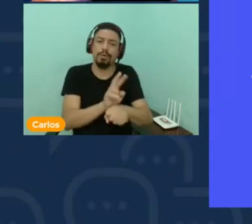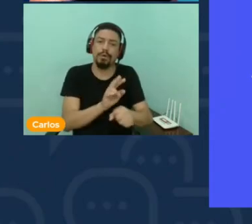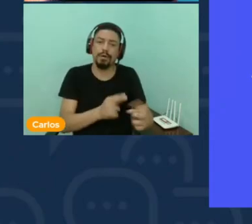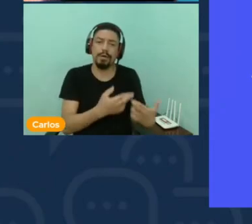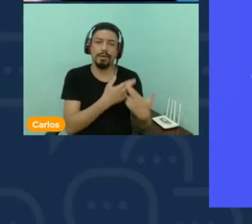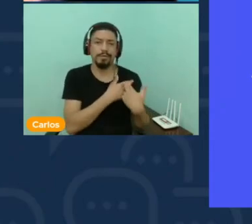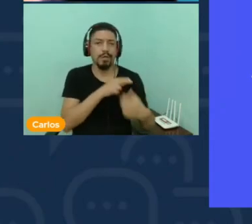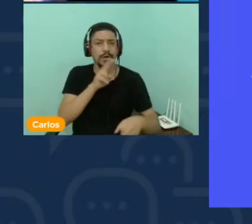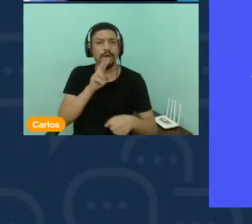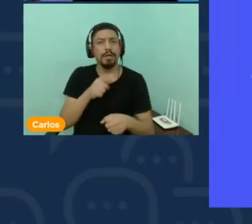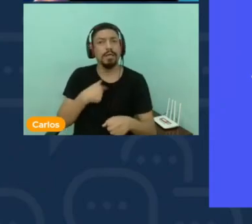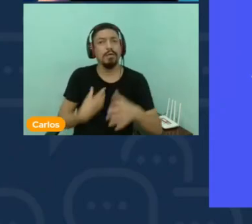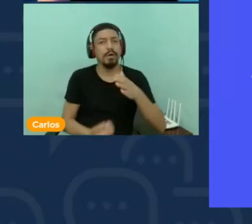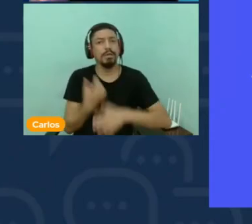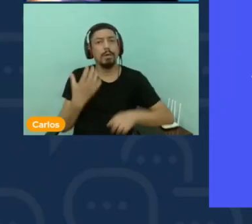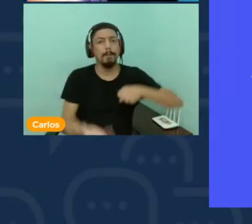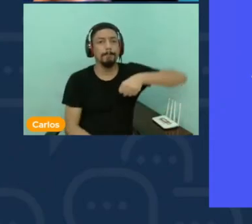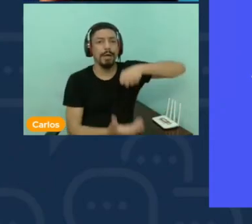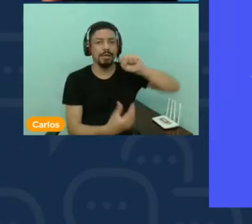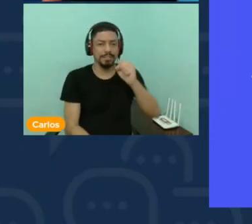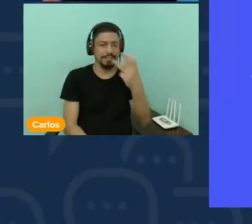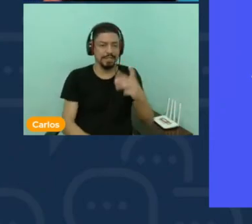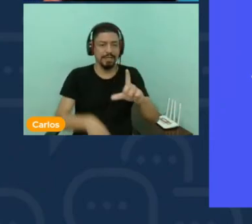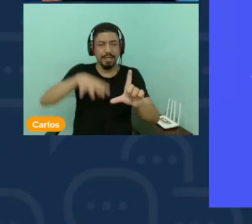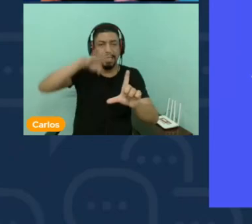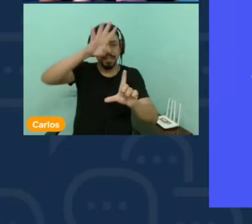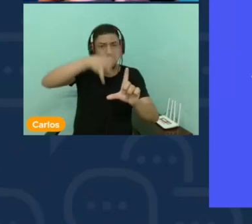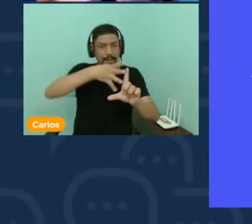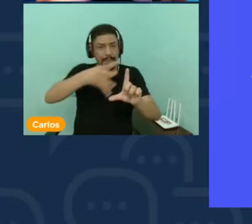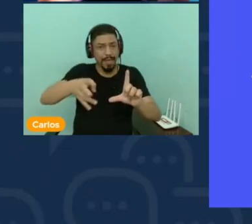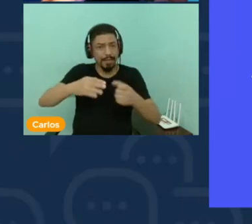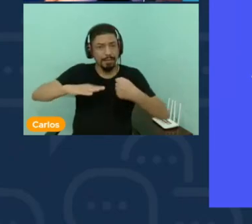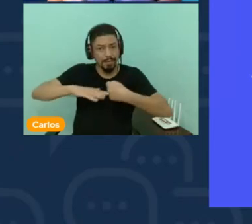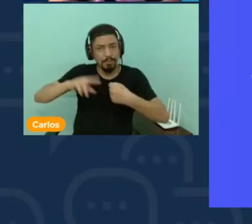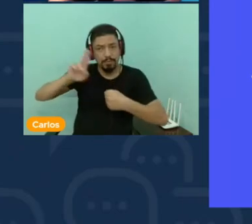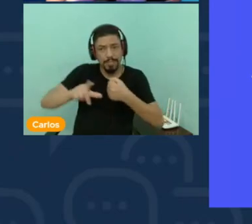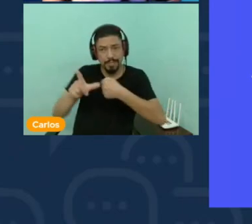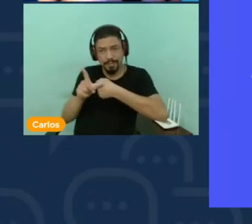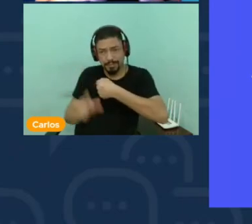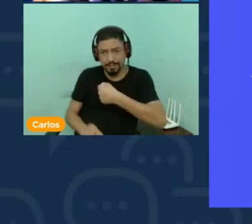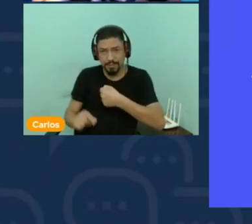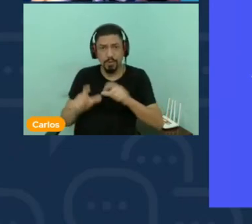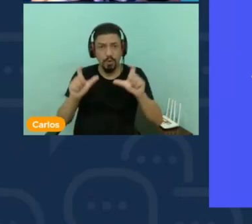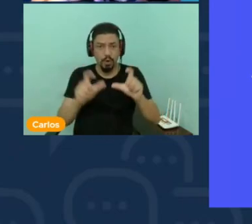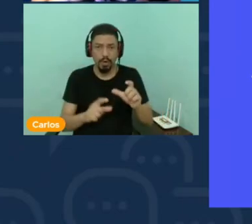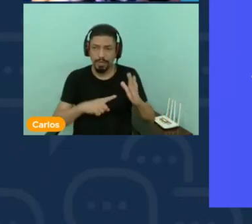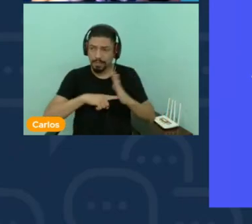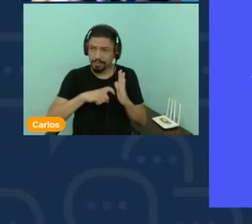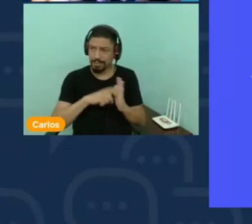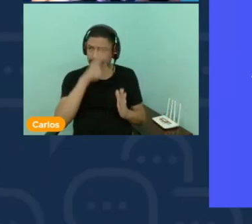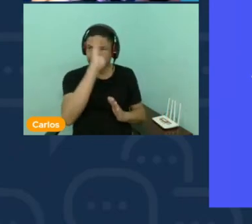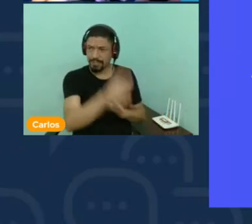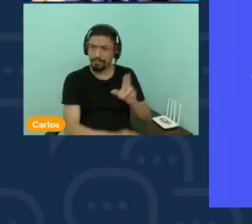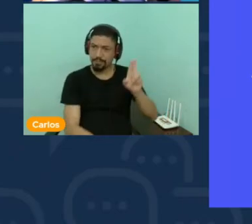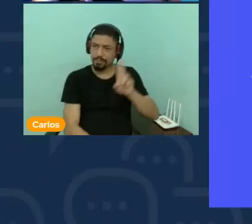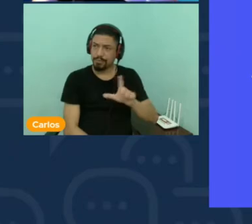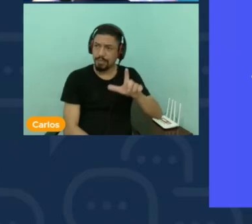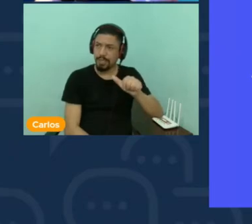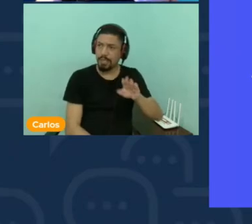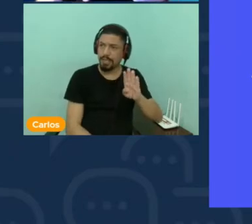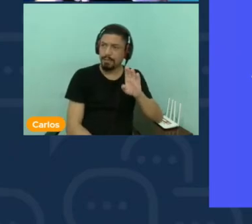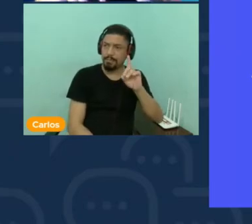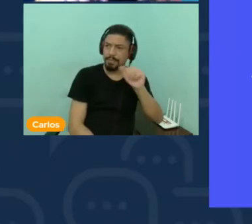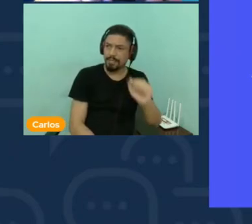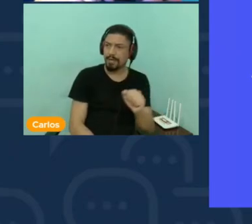S3, eu vou criar a minha tabela no DynamoDB, ou eu vou colocar o código para ser executado no Lambda. Mas eu não